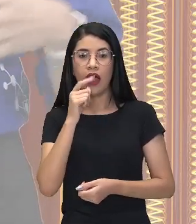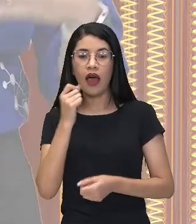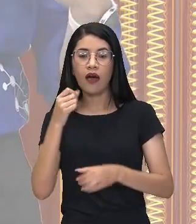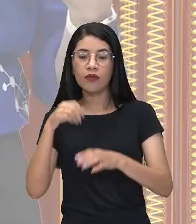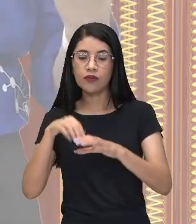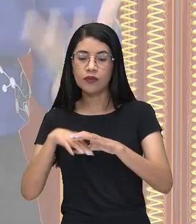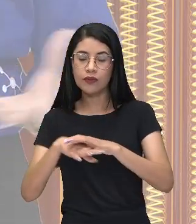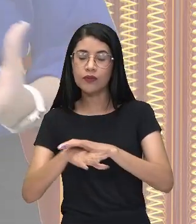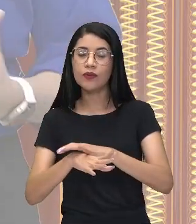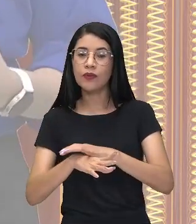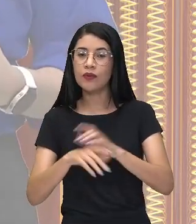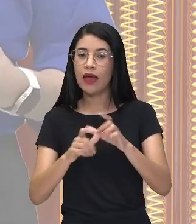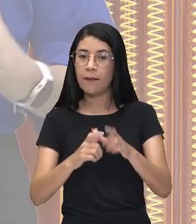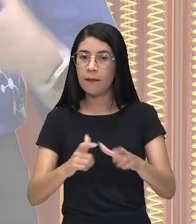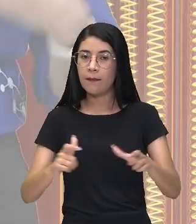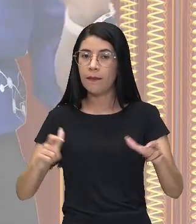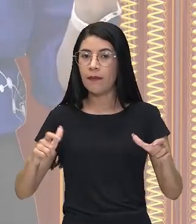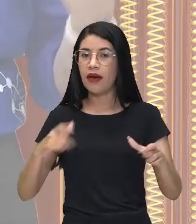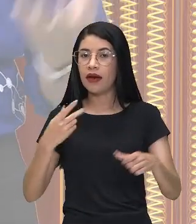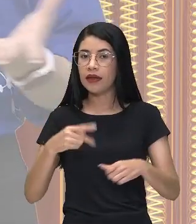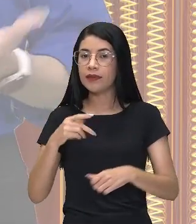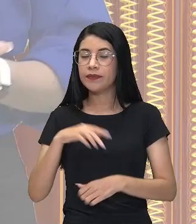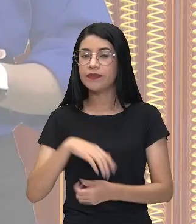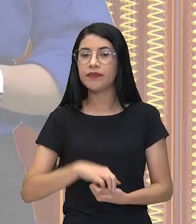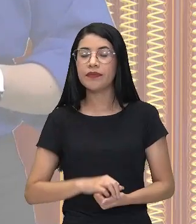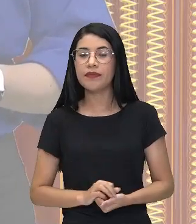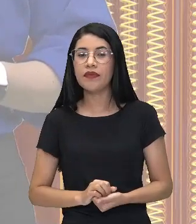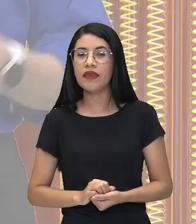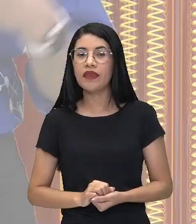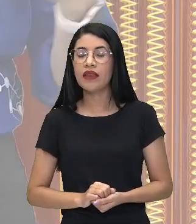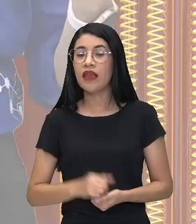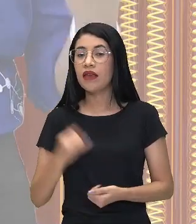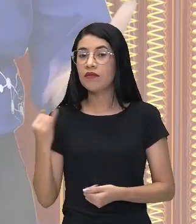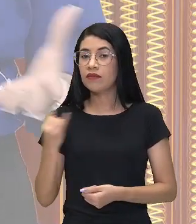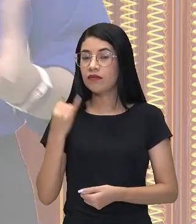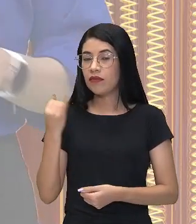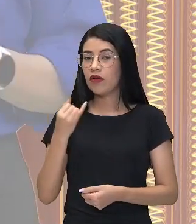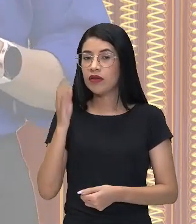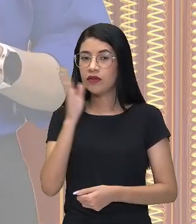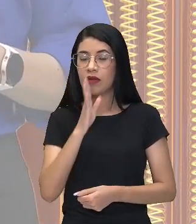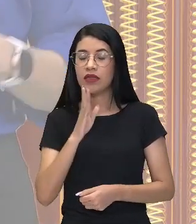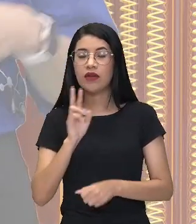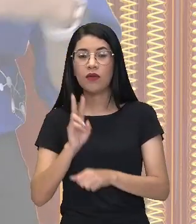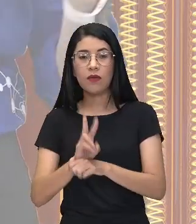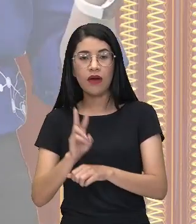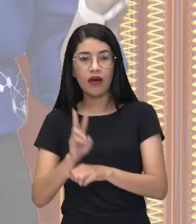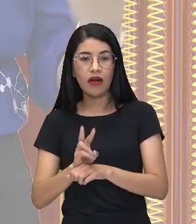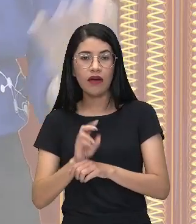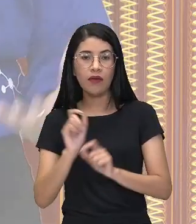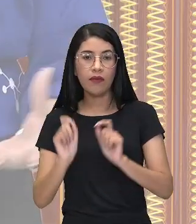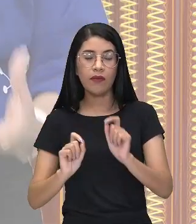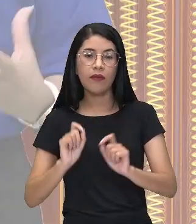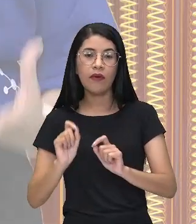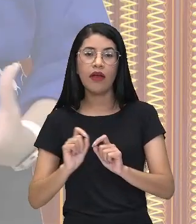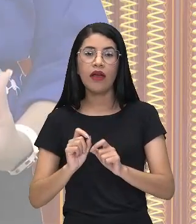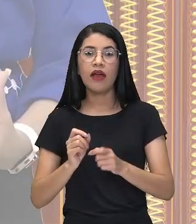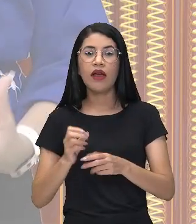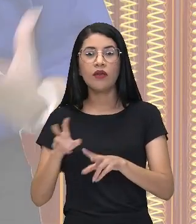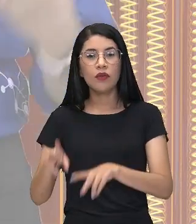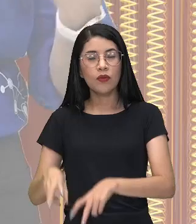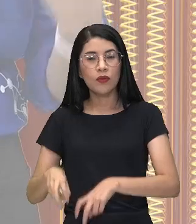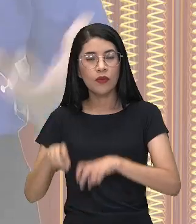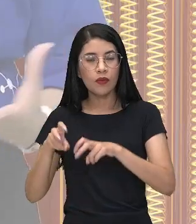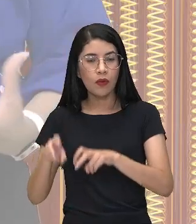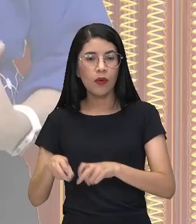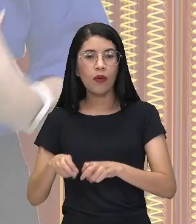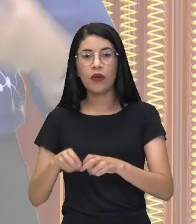mundo, o Brasil ele desempenha um papel crucial na preservação dos recursos